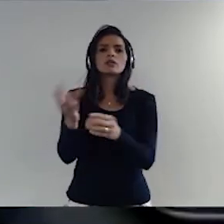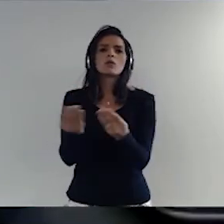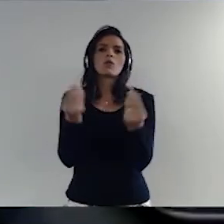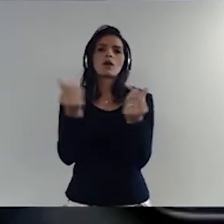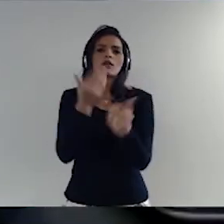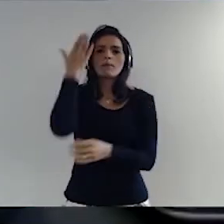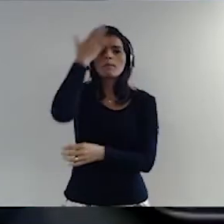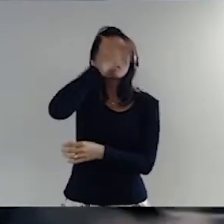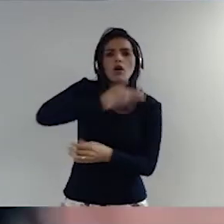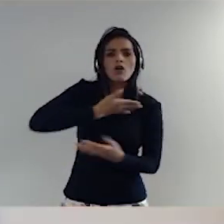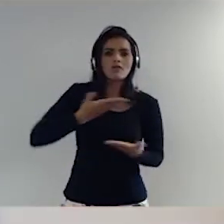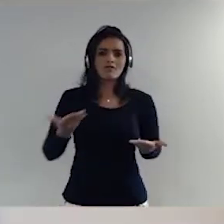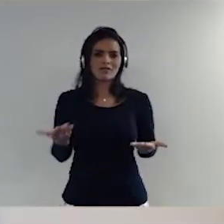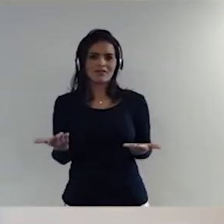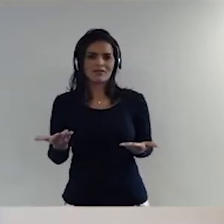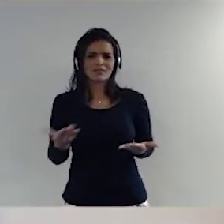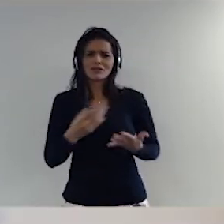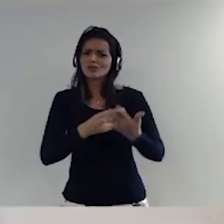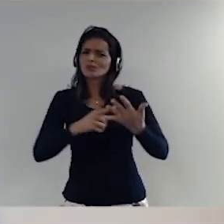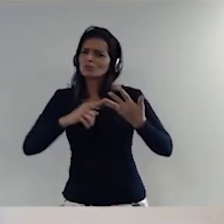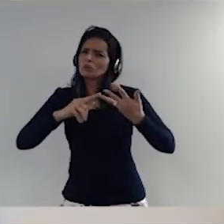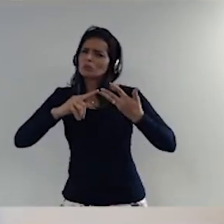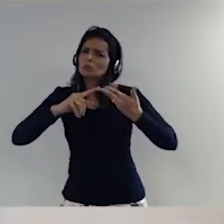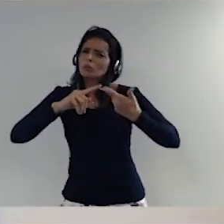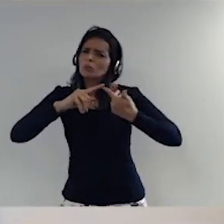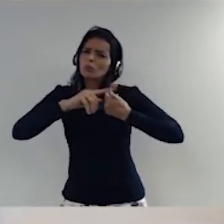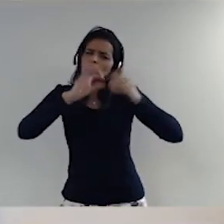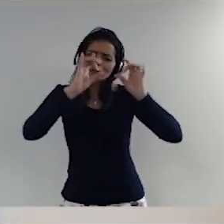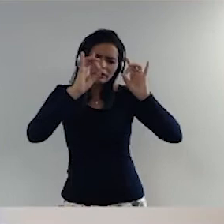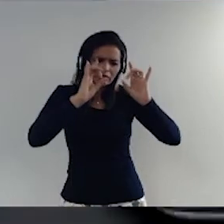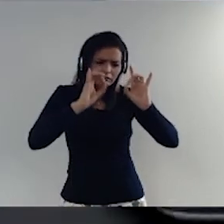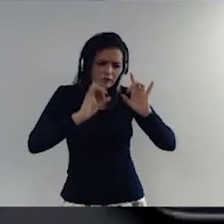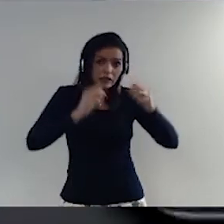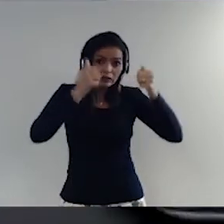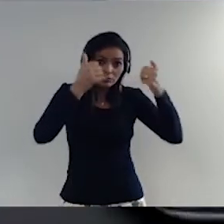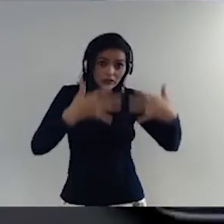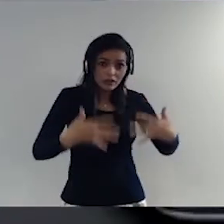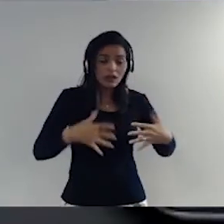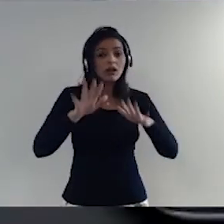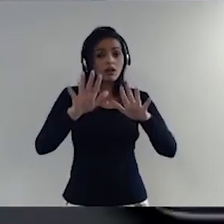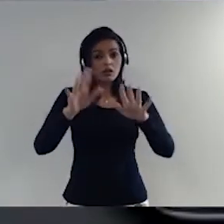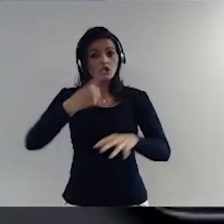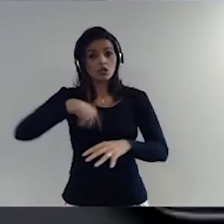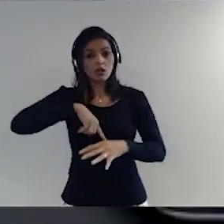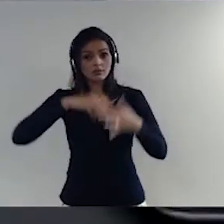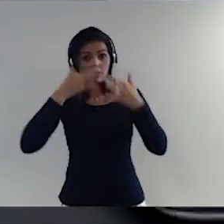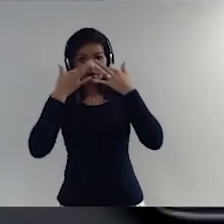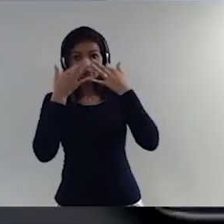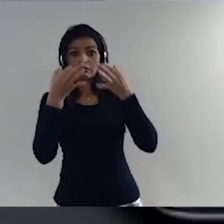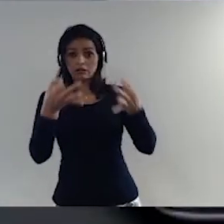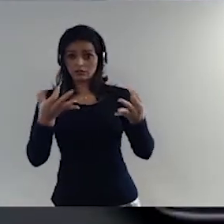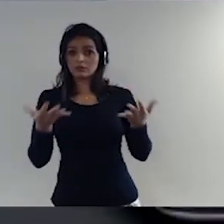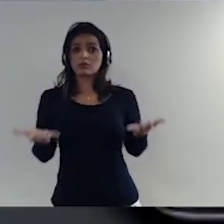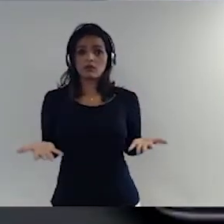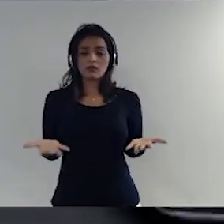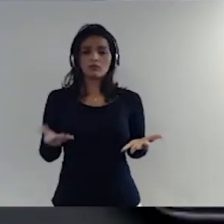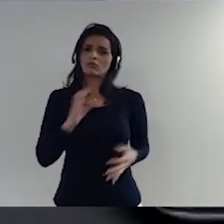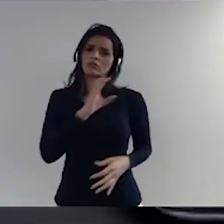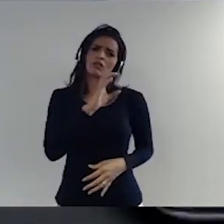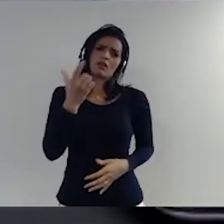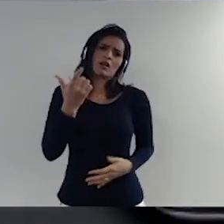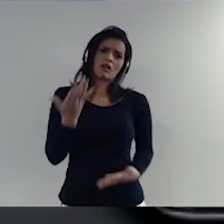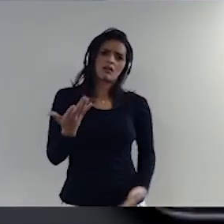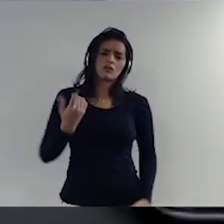da prova. E é tudo isso que nós temos que chamar a atenção. É evidente que